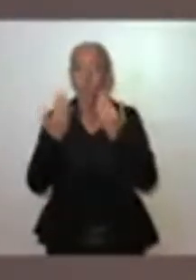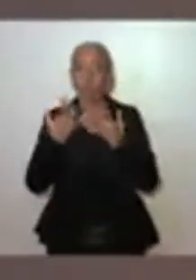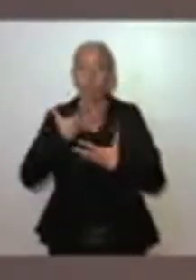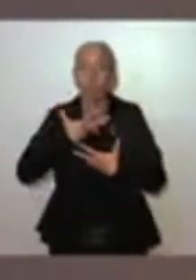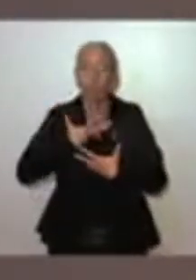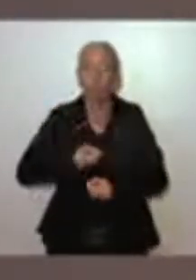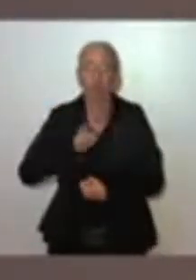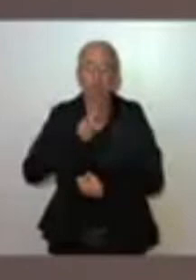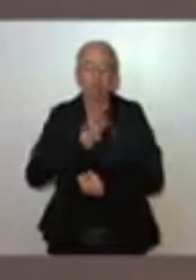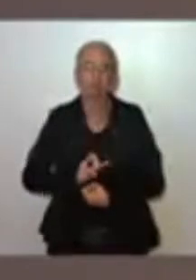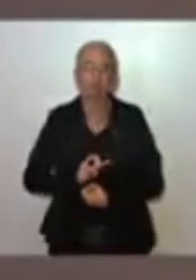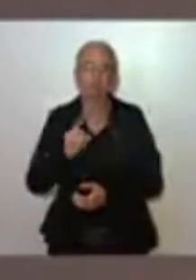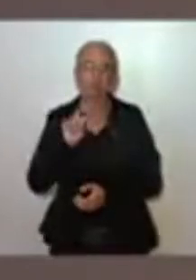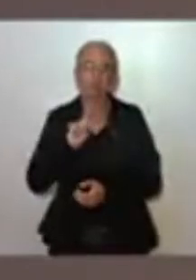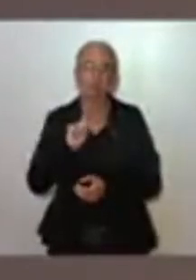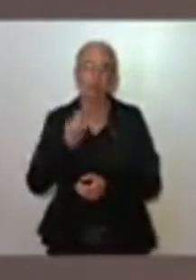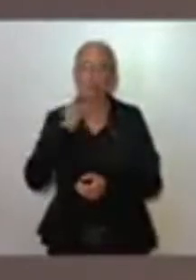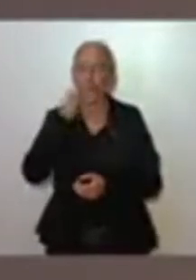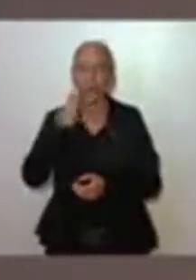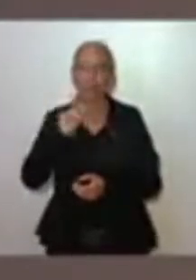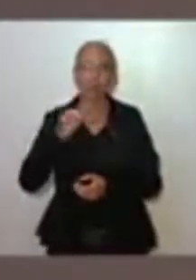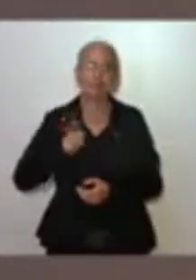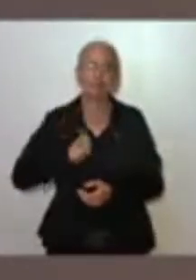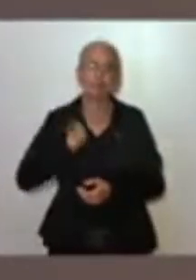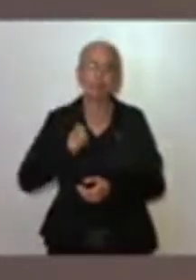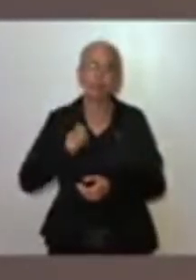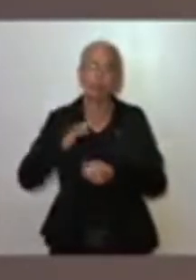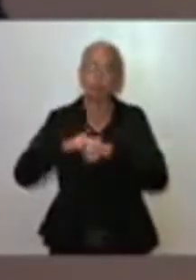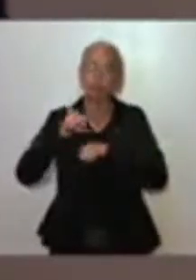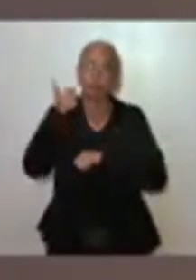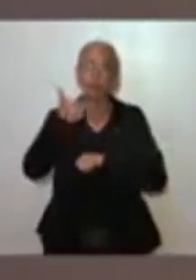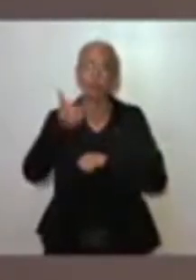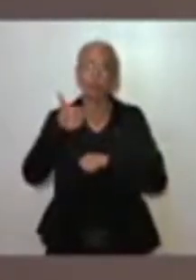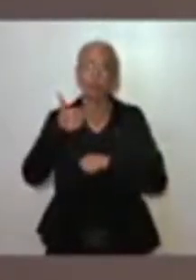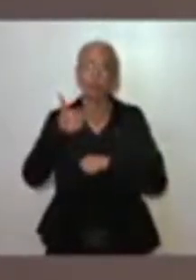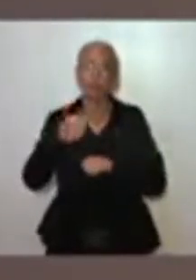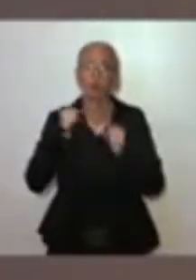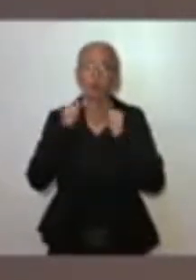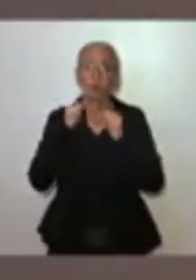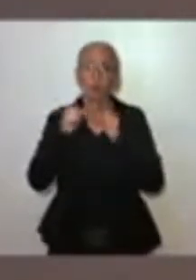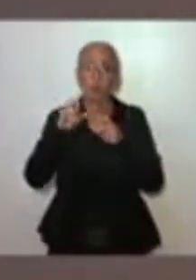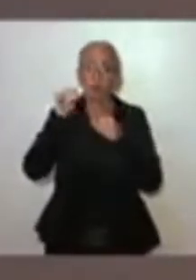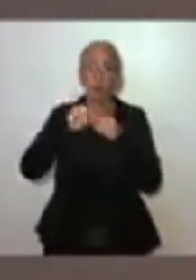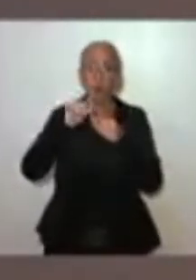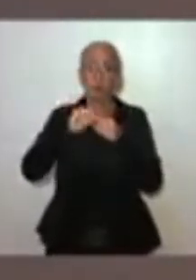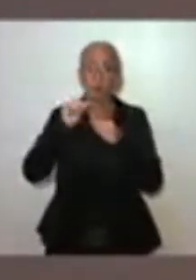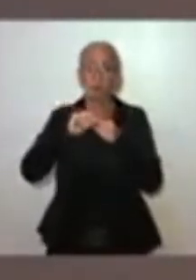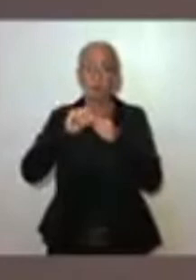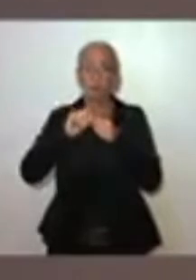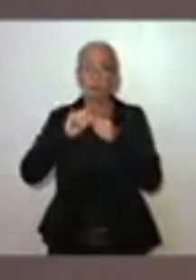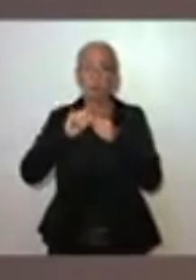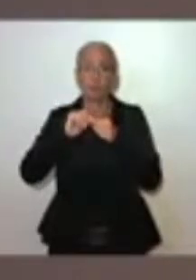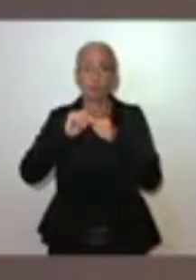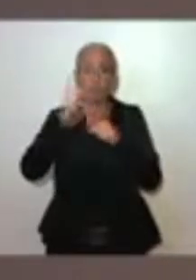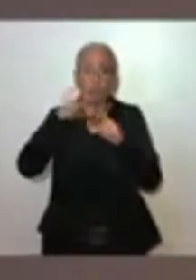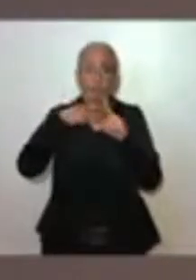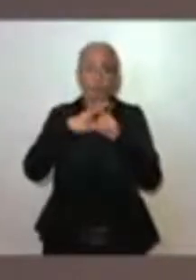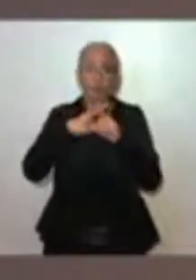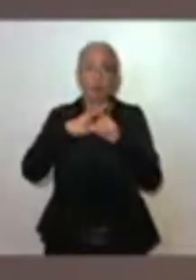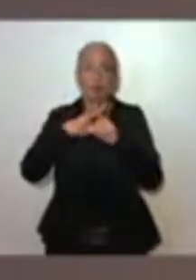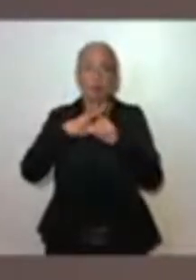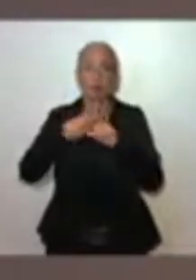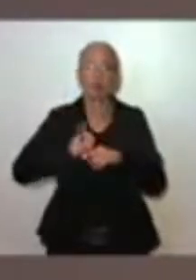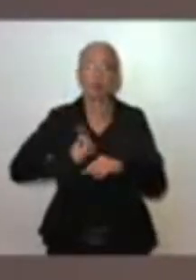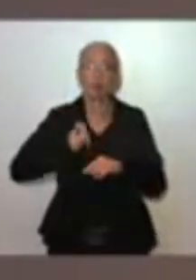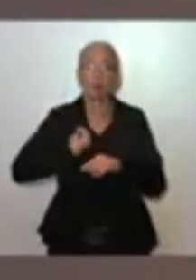não é uma boa forma de lidar com a vida o melhor que a gente pode ser vale mais do que querer ser